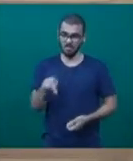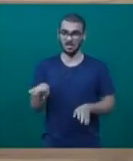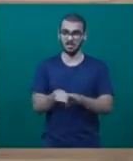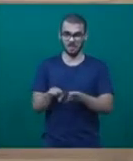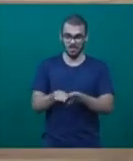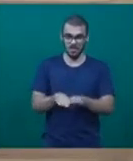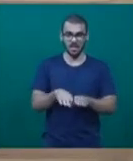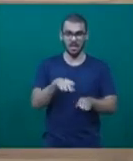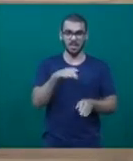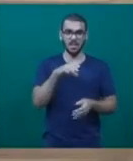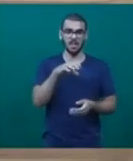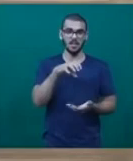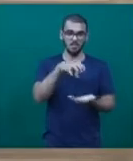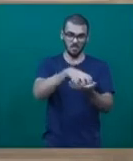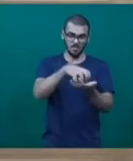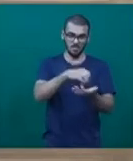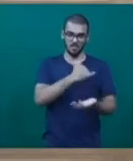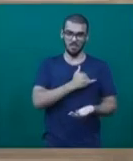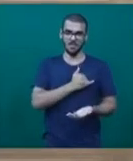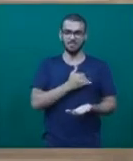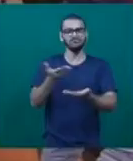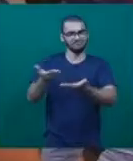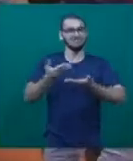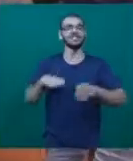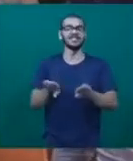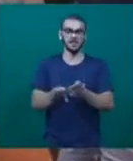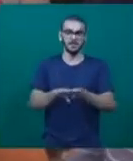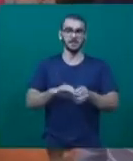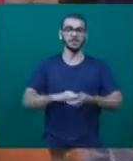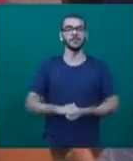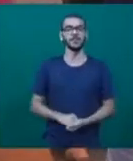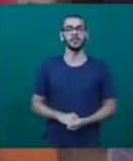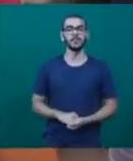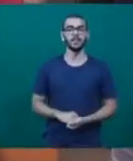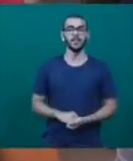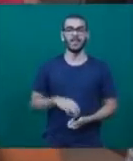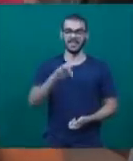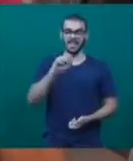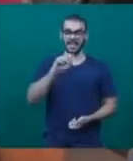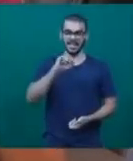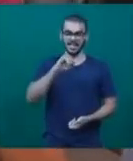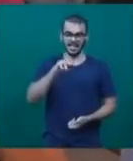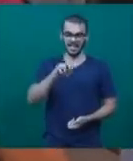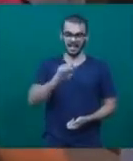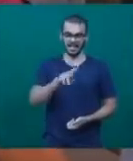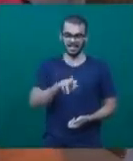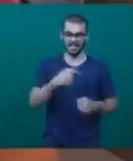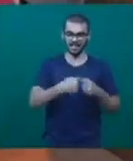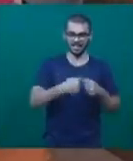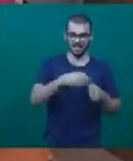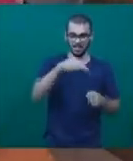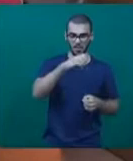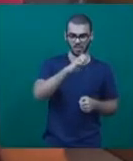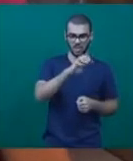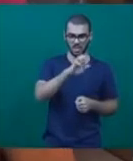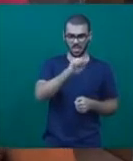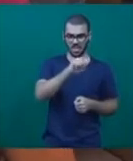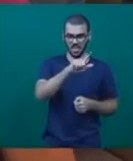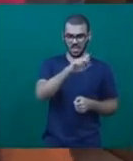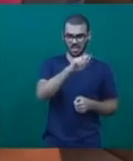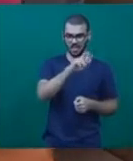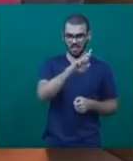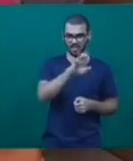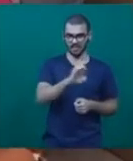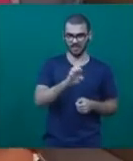em Ituiutaba, também receberam as boas-vindas. Tainara é de Monte Alegre de Minas, cidade que fica a 1 hora